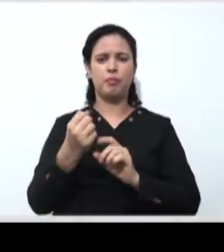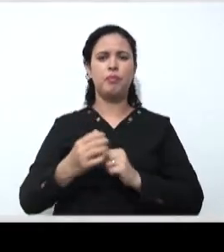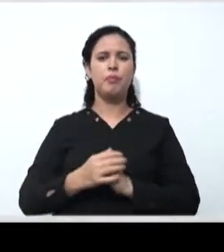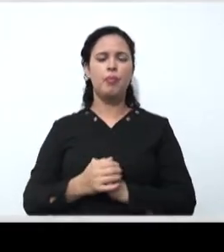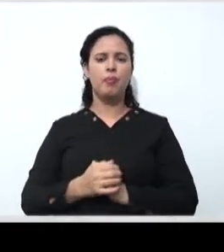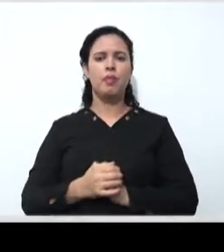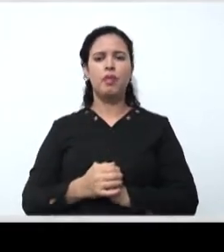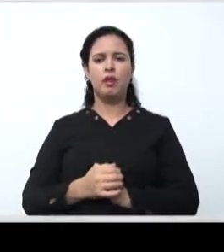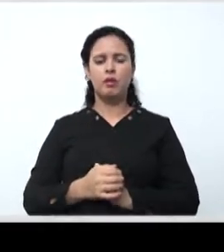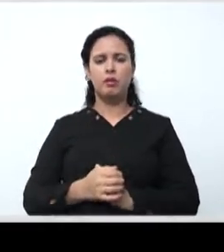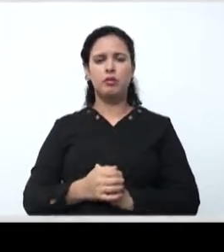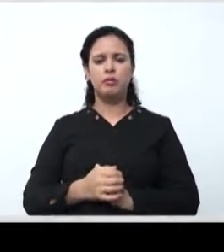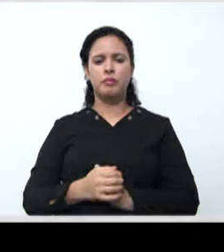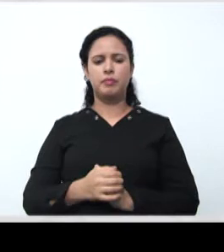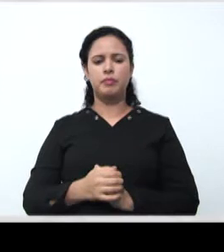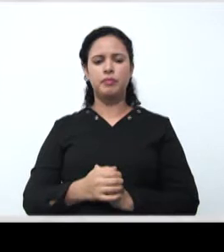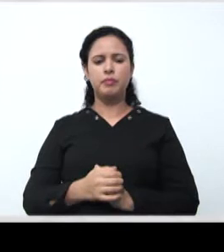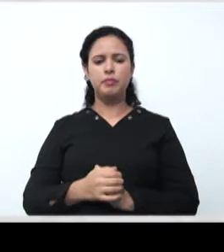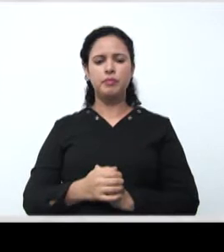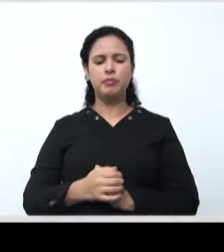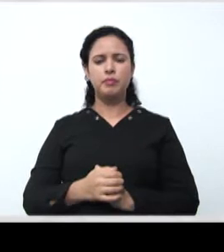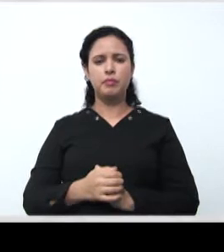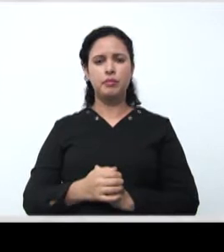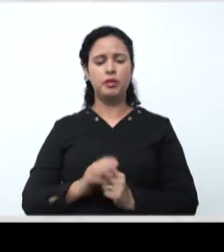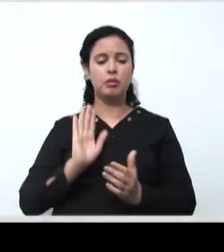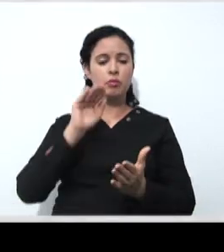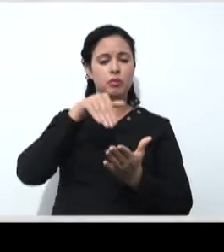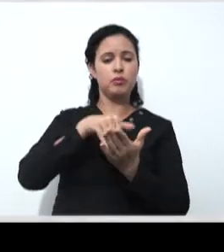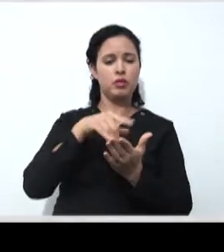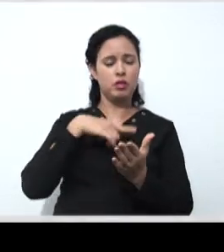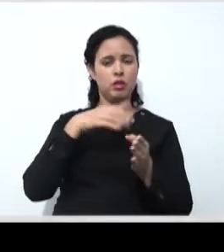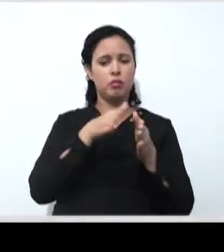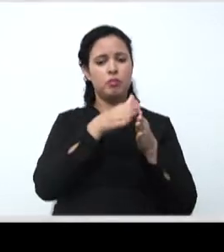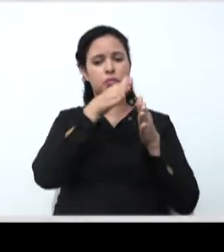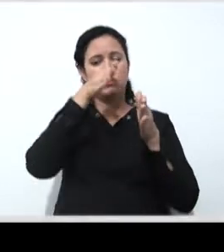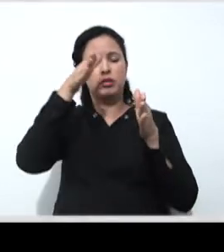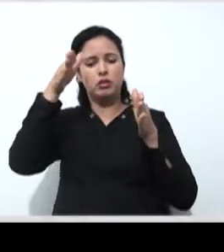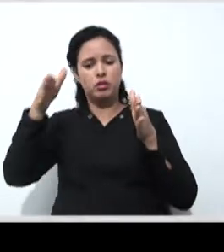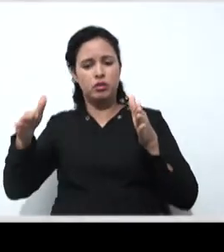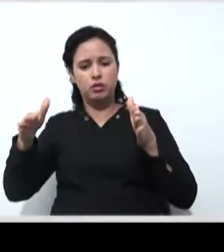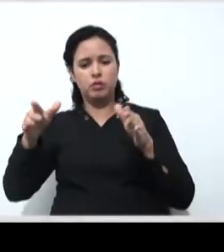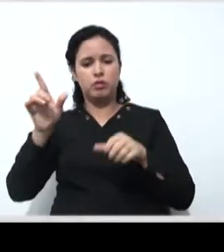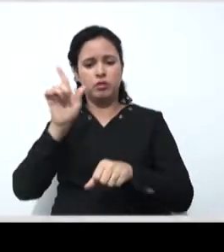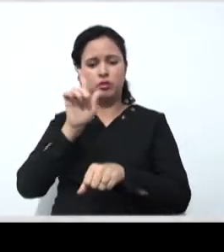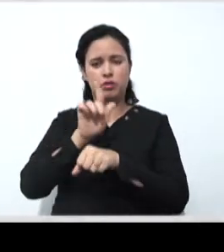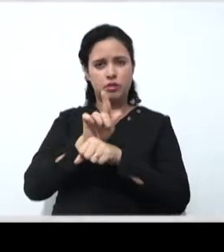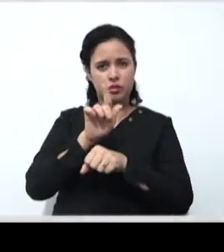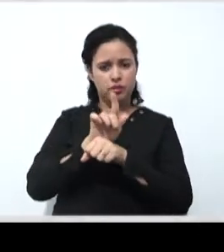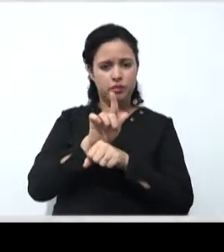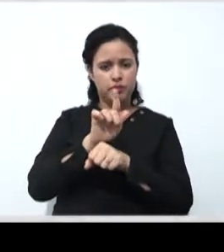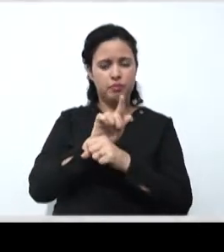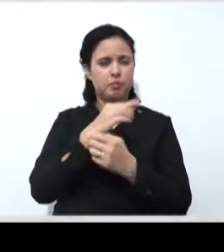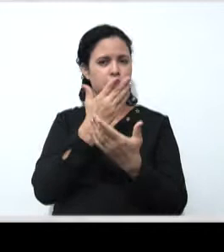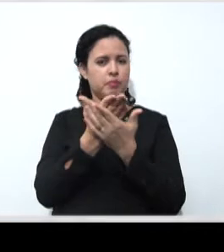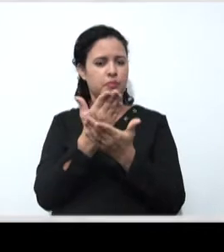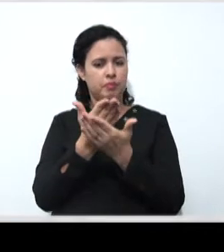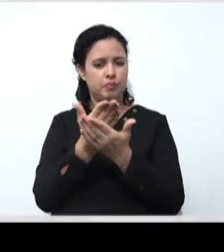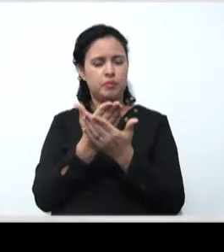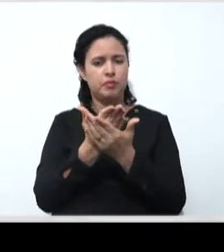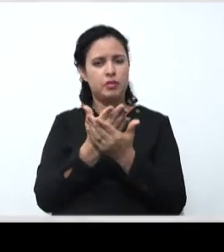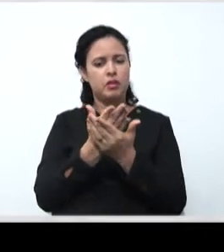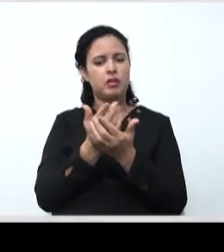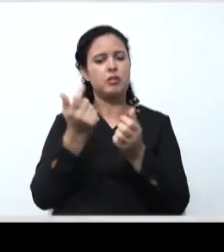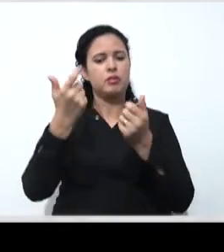por fim, a gente vê a era dos estudos de gestão, né, que a gente começa a falar sobre a administração em toda a